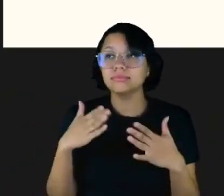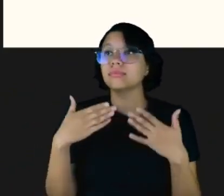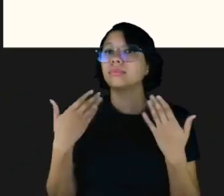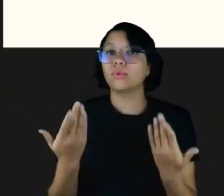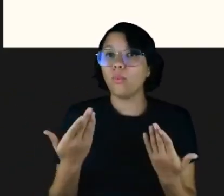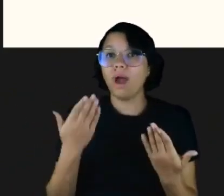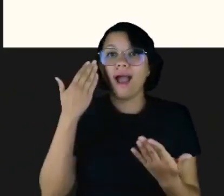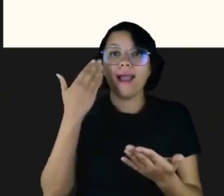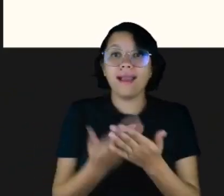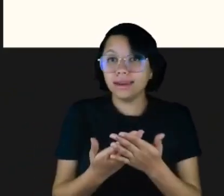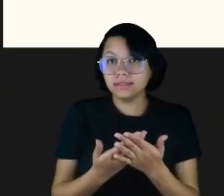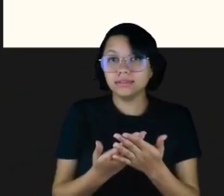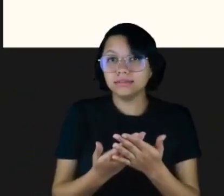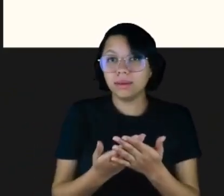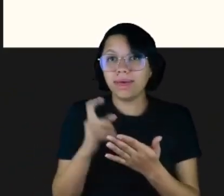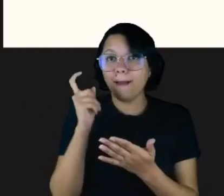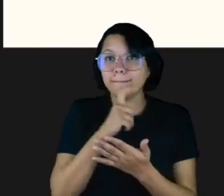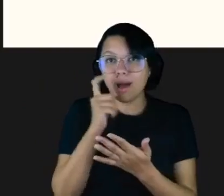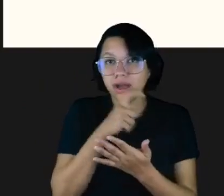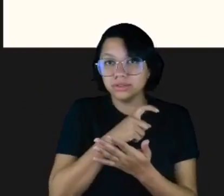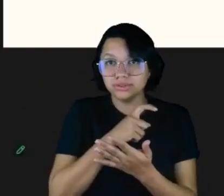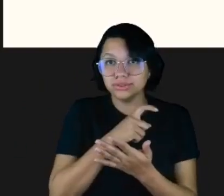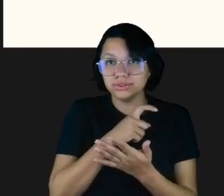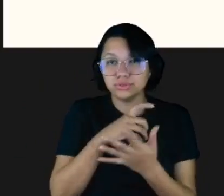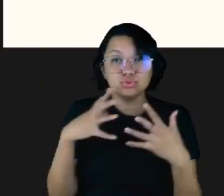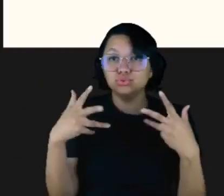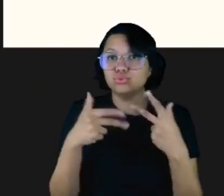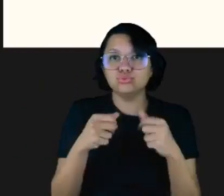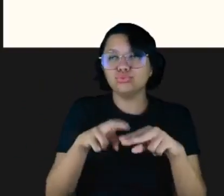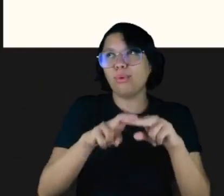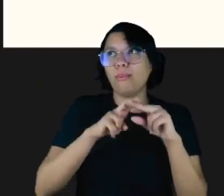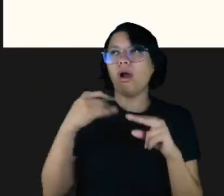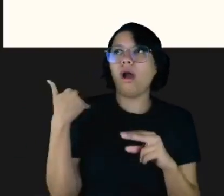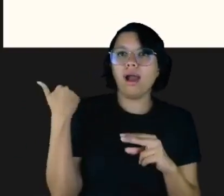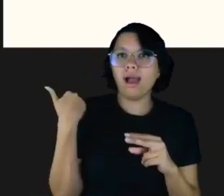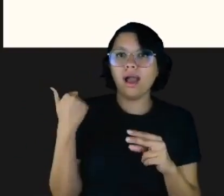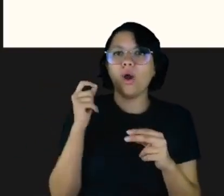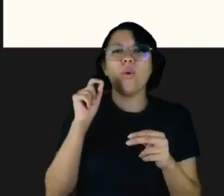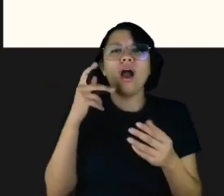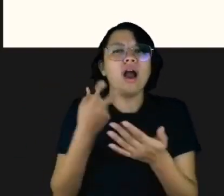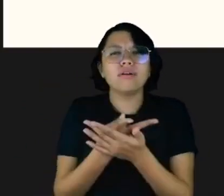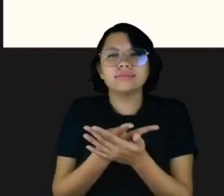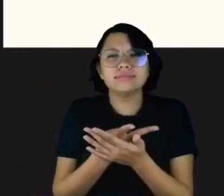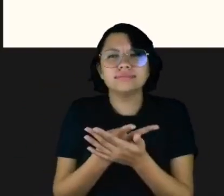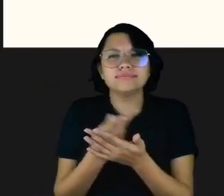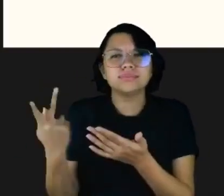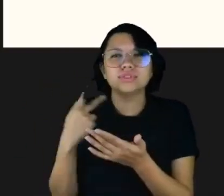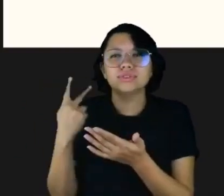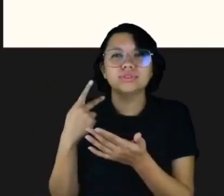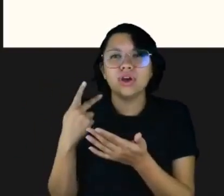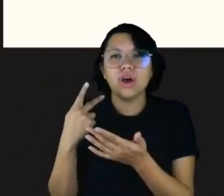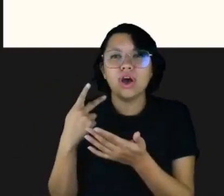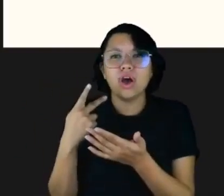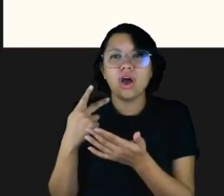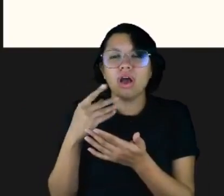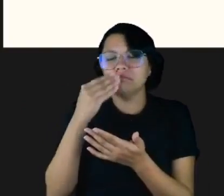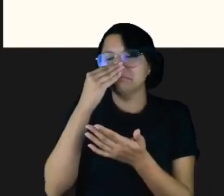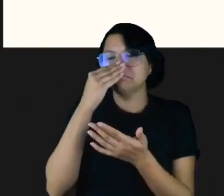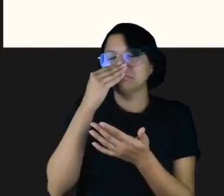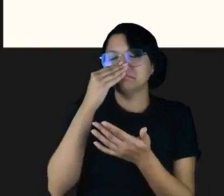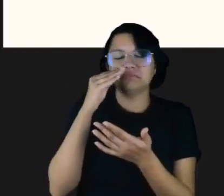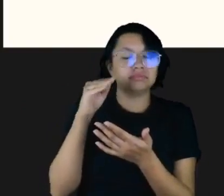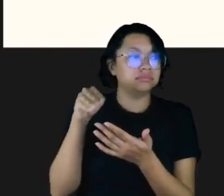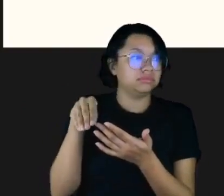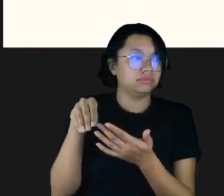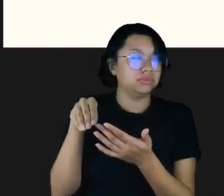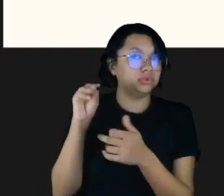nós acreditamos nessa mentira, que tudo é da idade, o que acontece? Nós negligenciamos